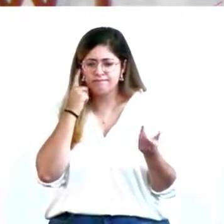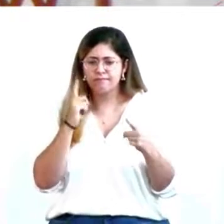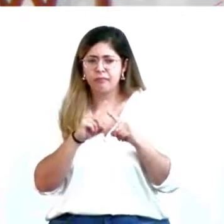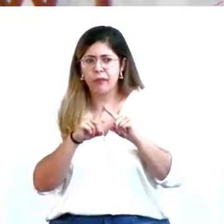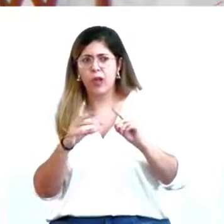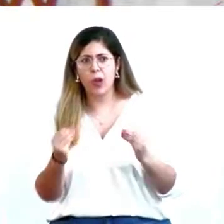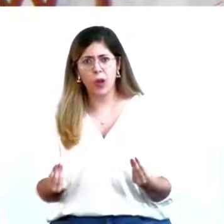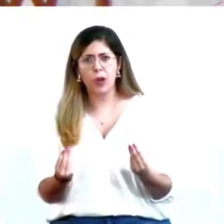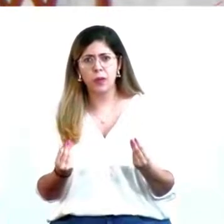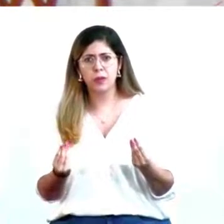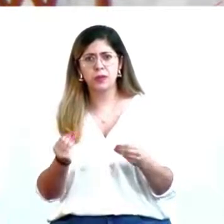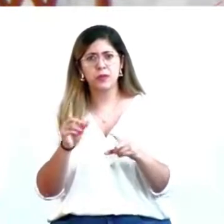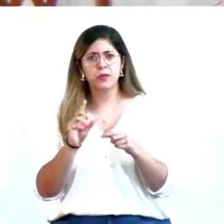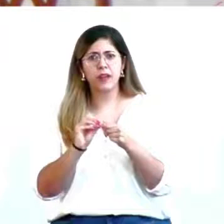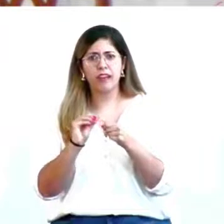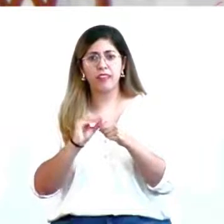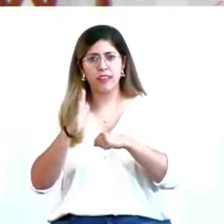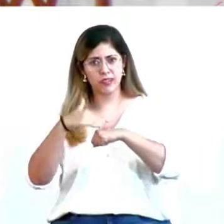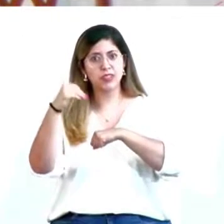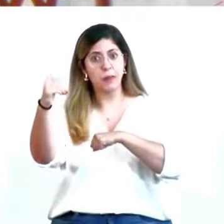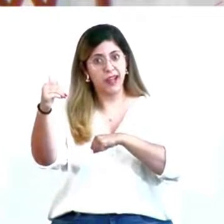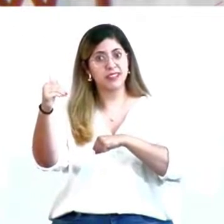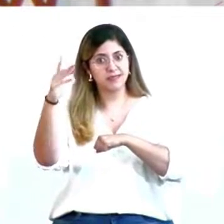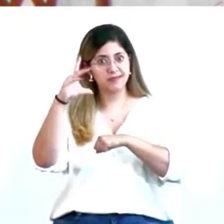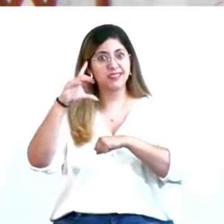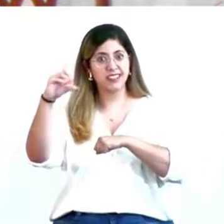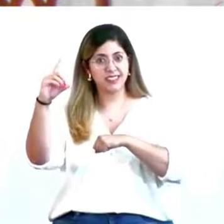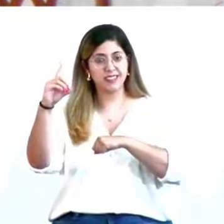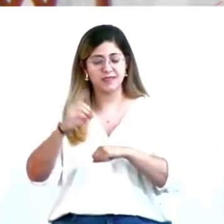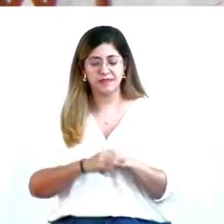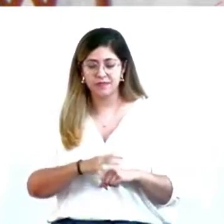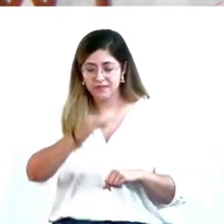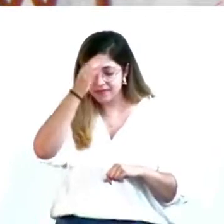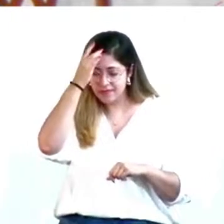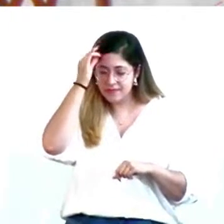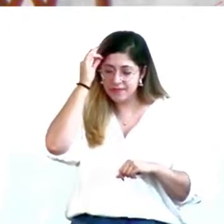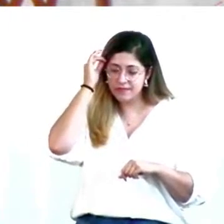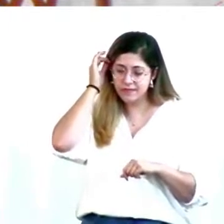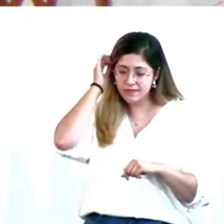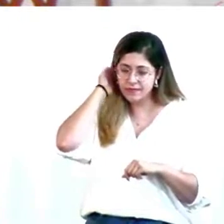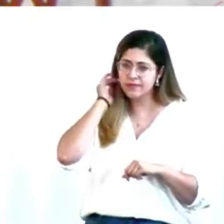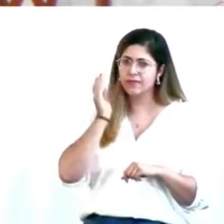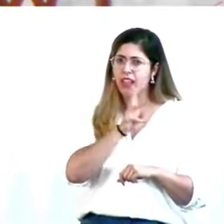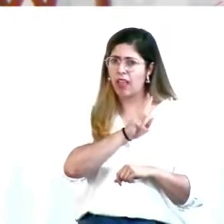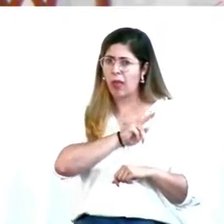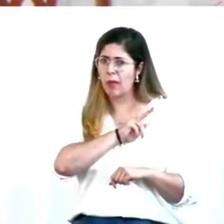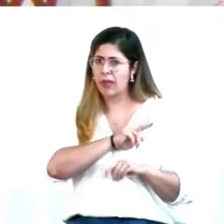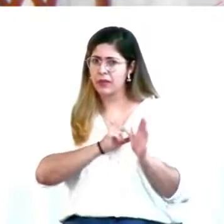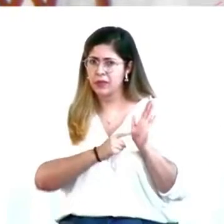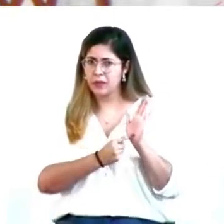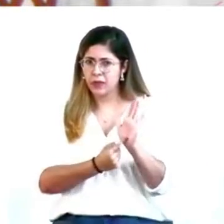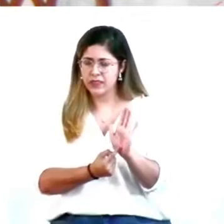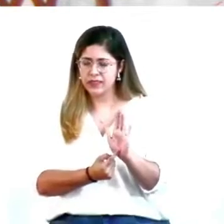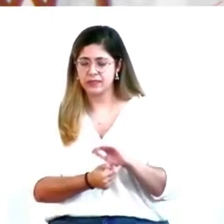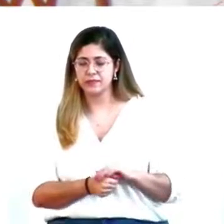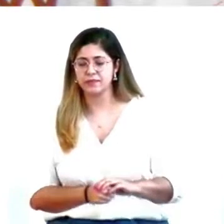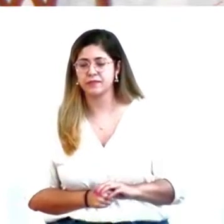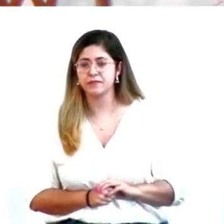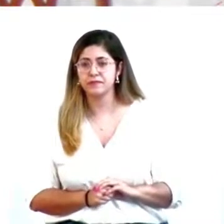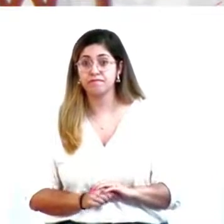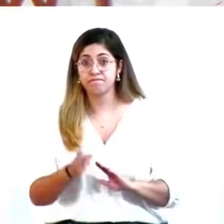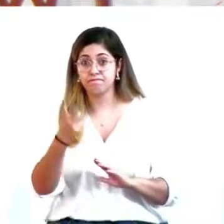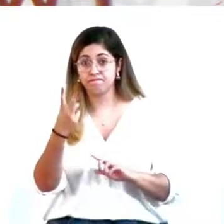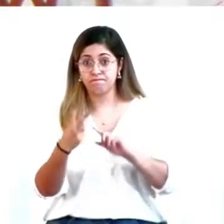caminho daquele que foi chamado e vocacionado por Deus. O que Paulo vai trazer aqui é esses dois